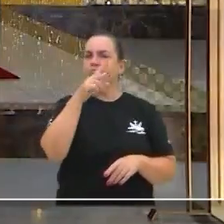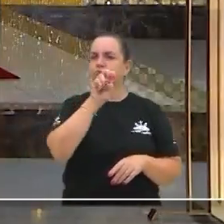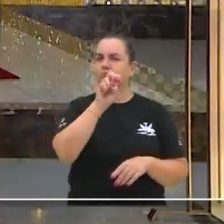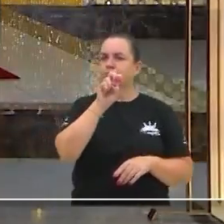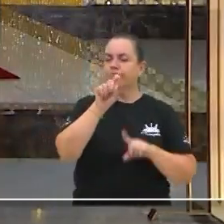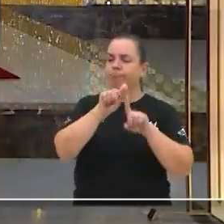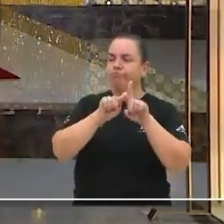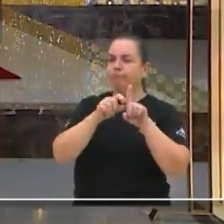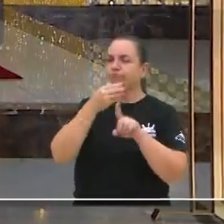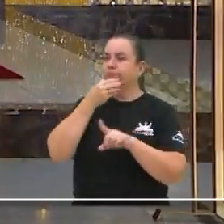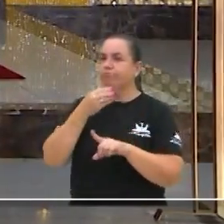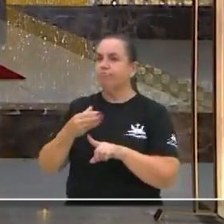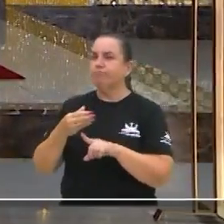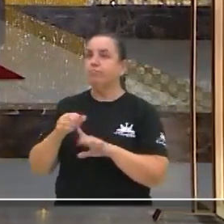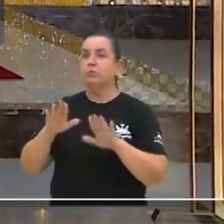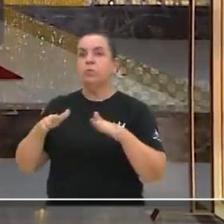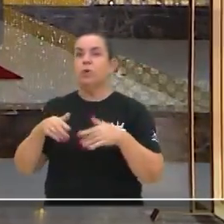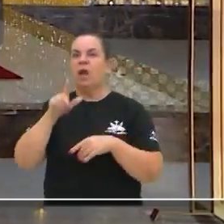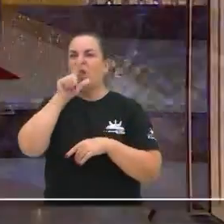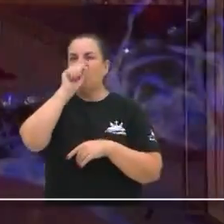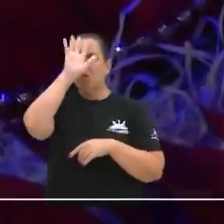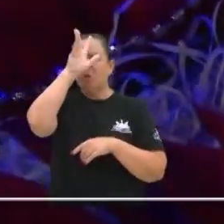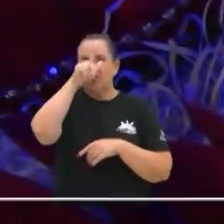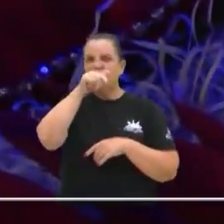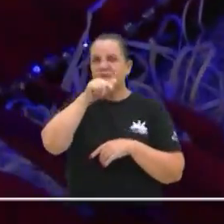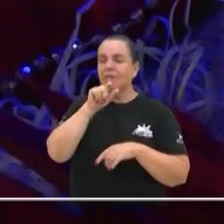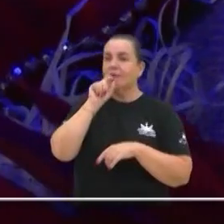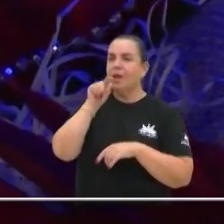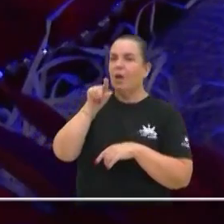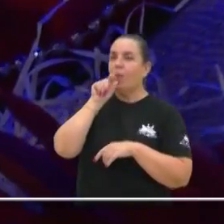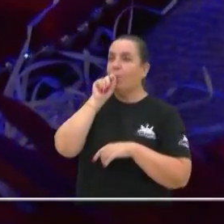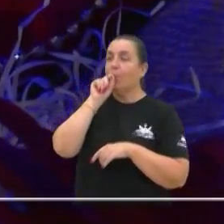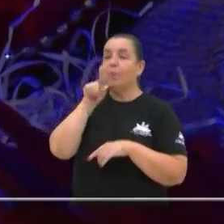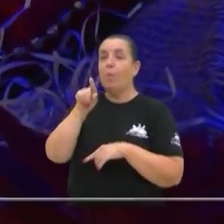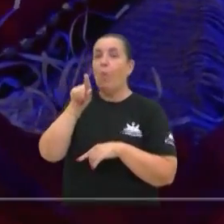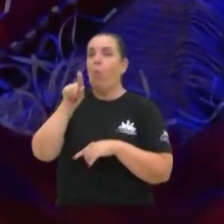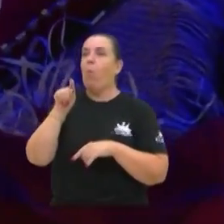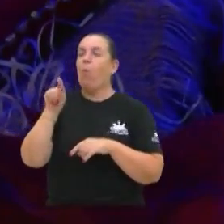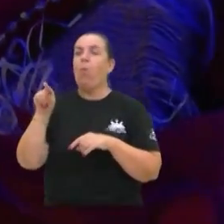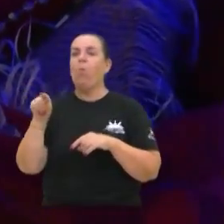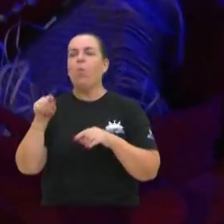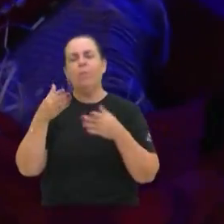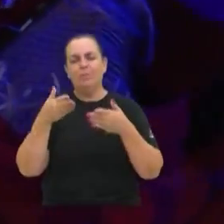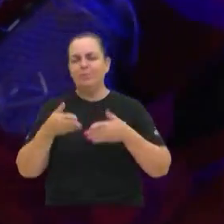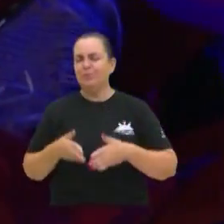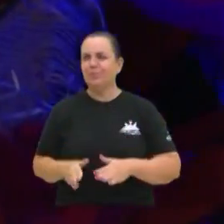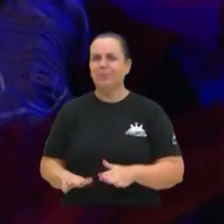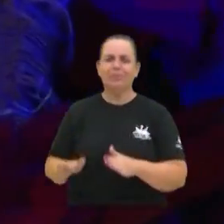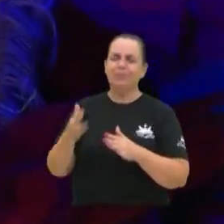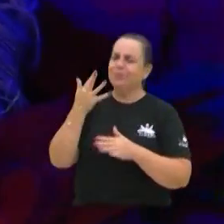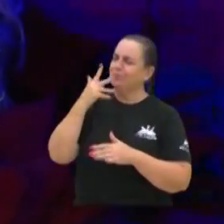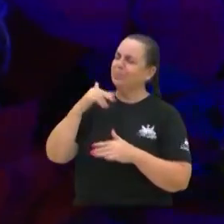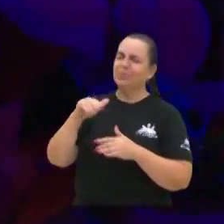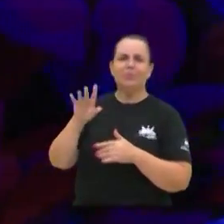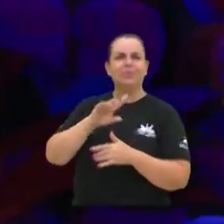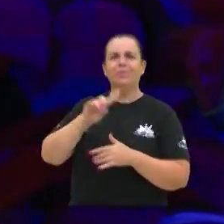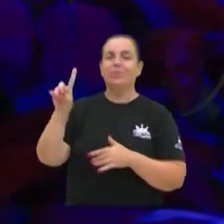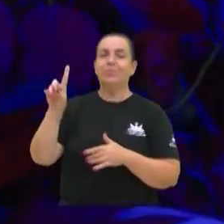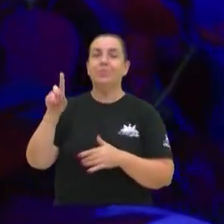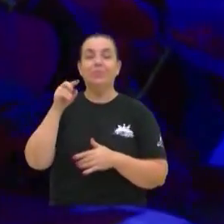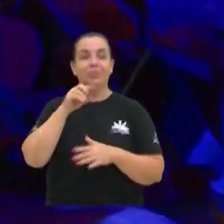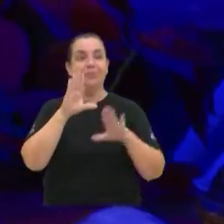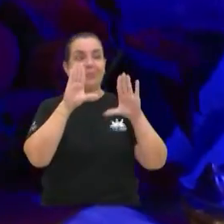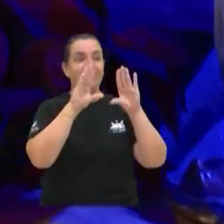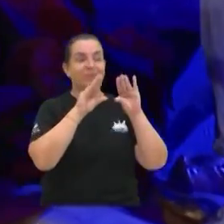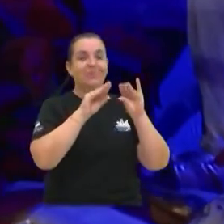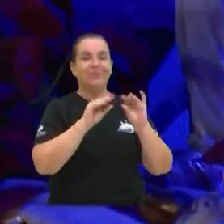25 de dezembro, quando o galo deu sinal, aí que nasceu o menino Deus,